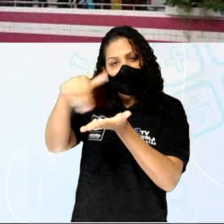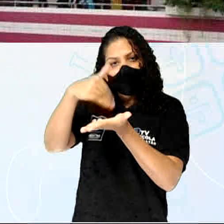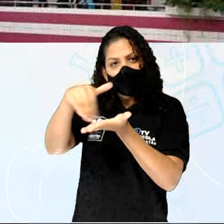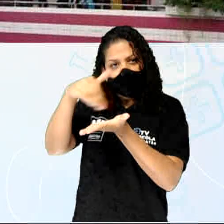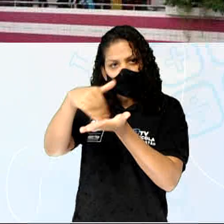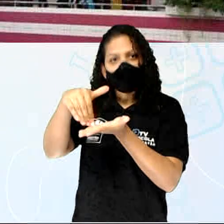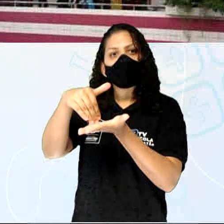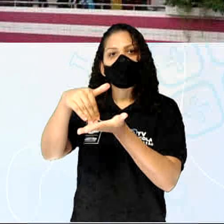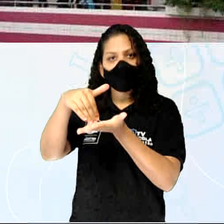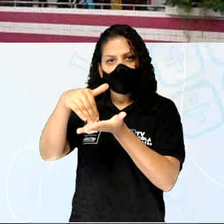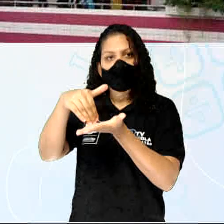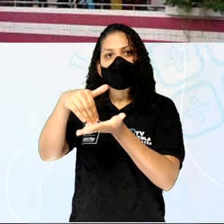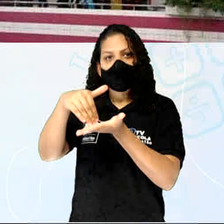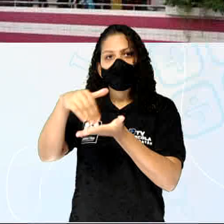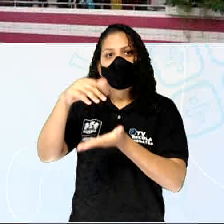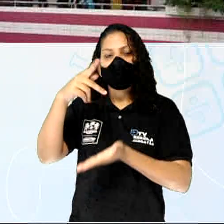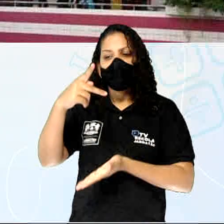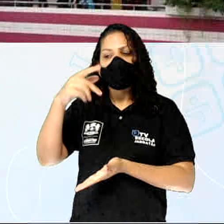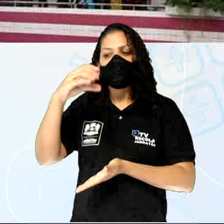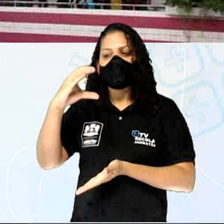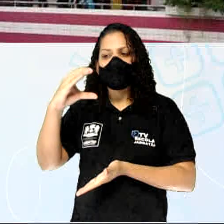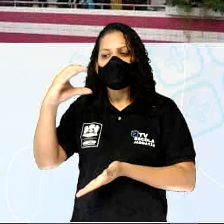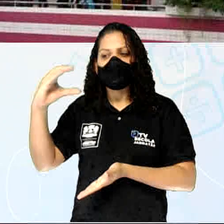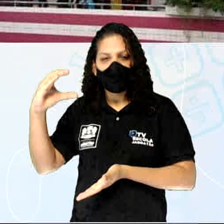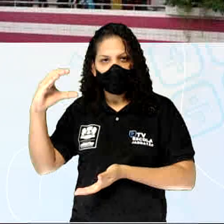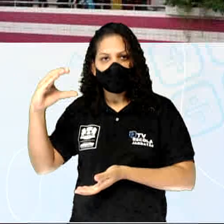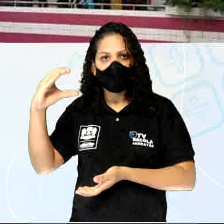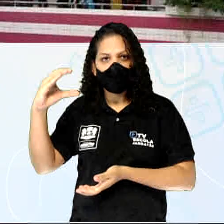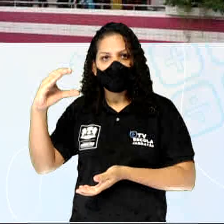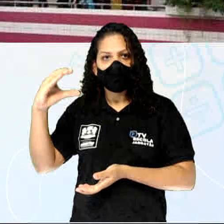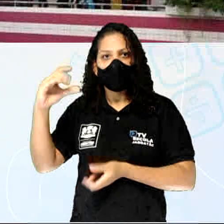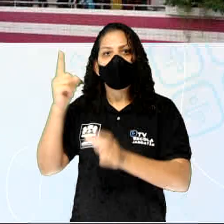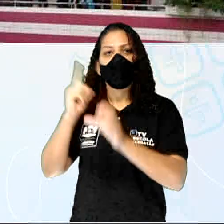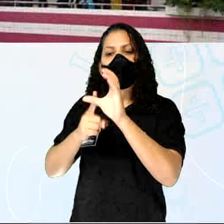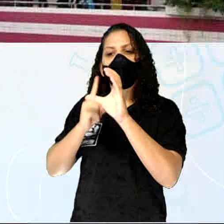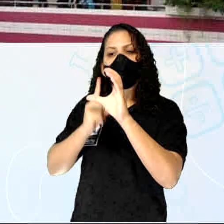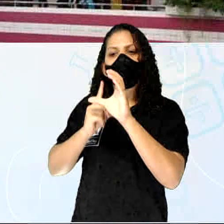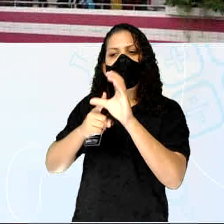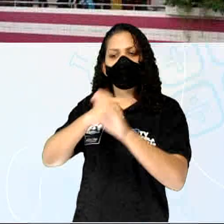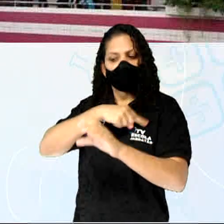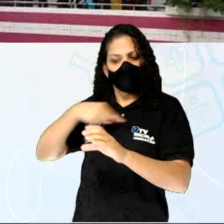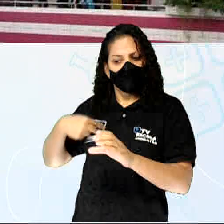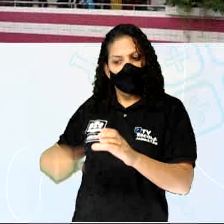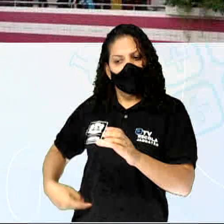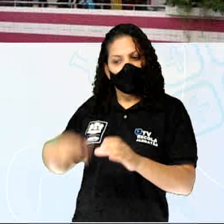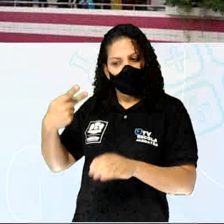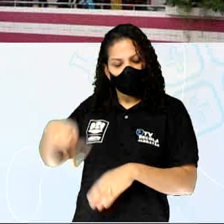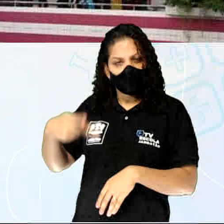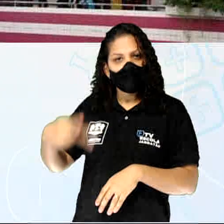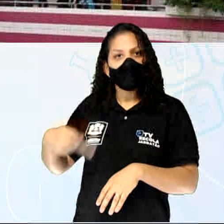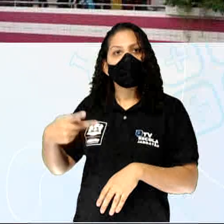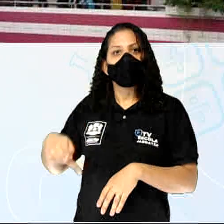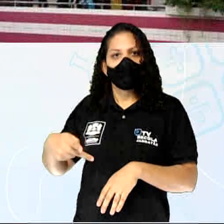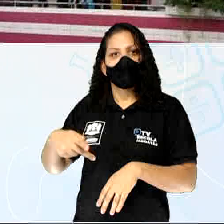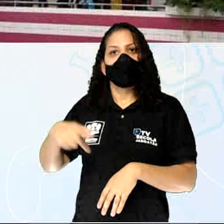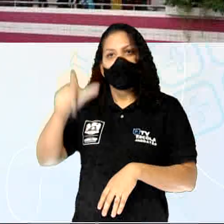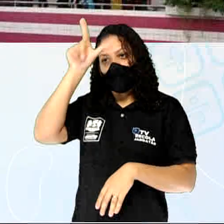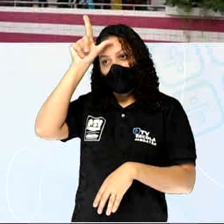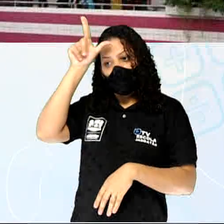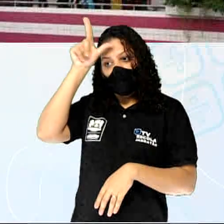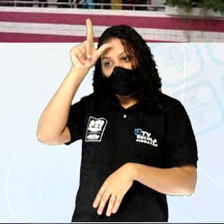secretário-geral do PCC, Partido Comunista, ficando no poder por 14